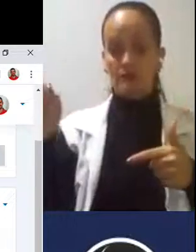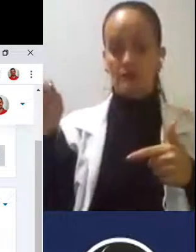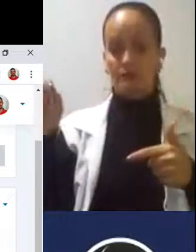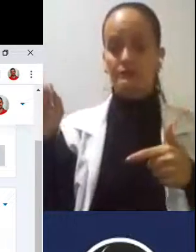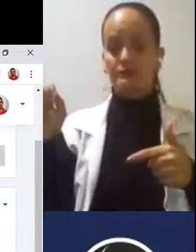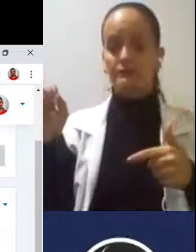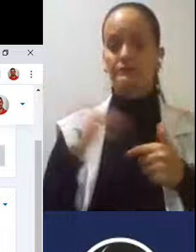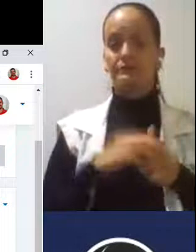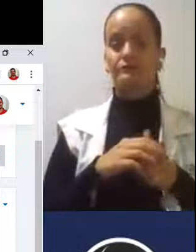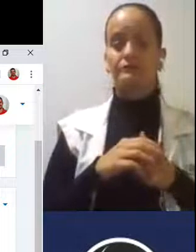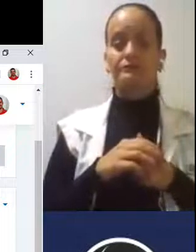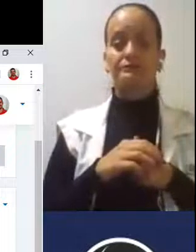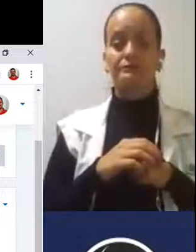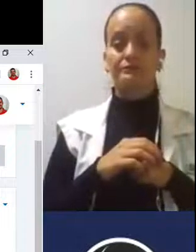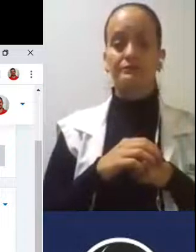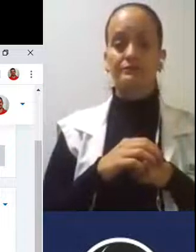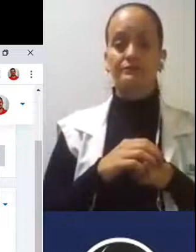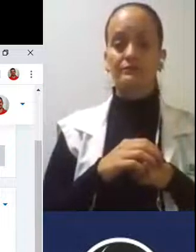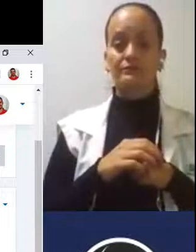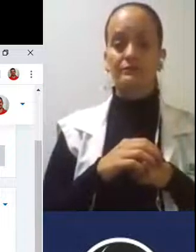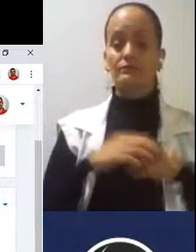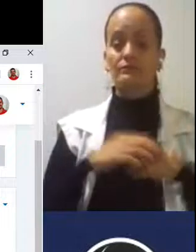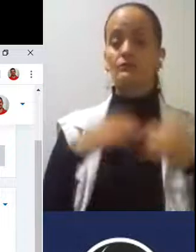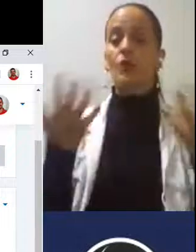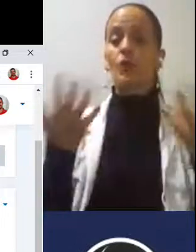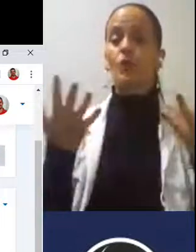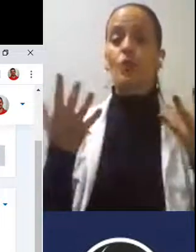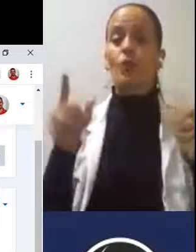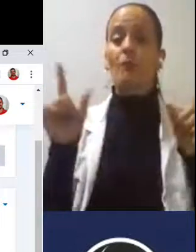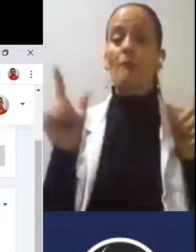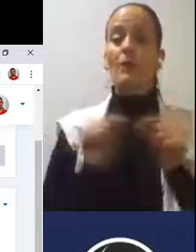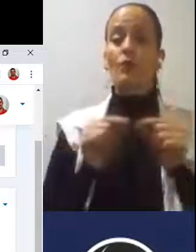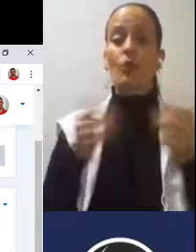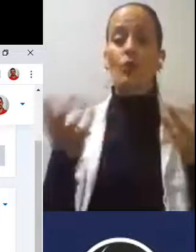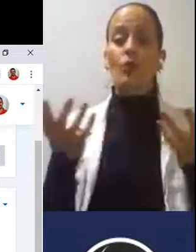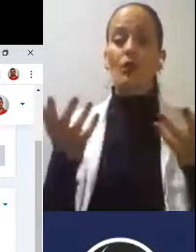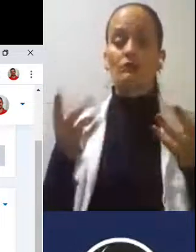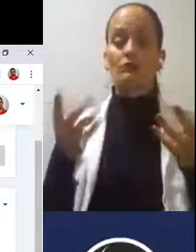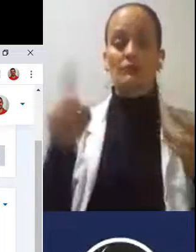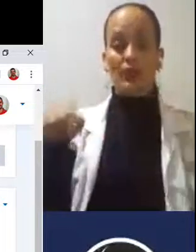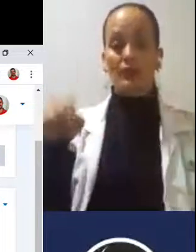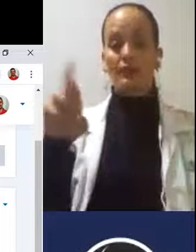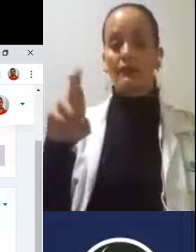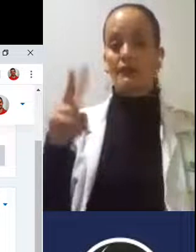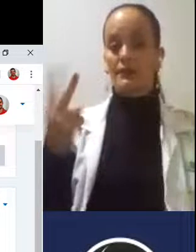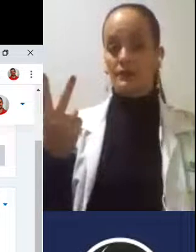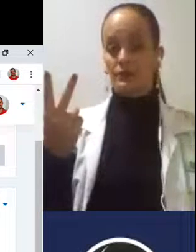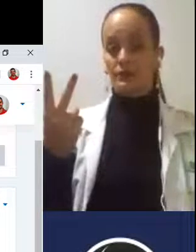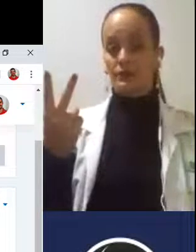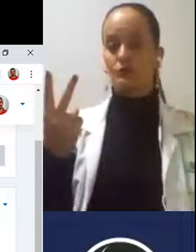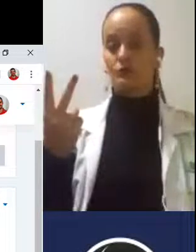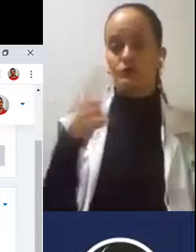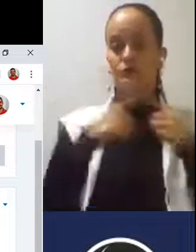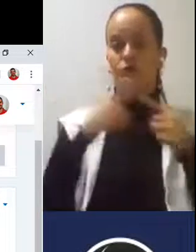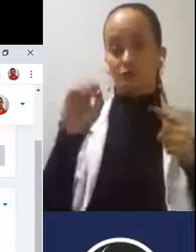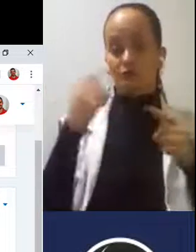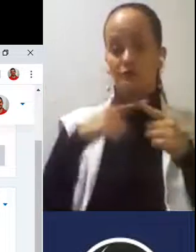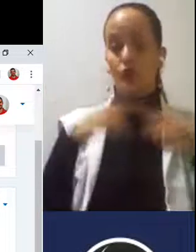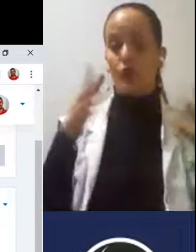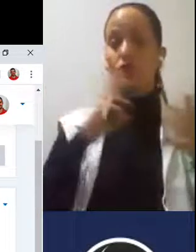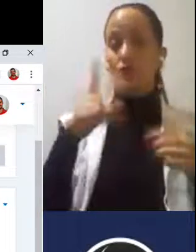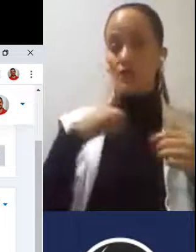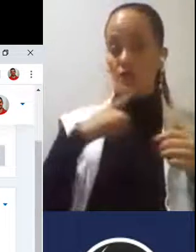paralelo. Então, qual que é o menor resistor aqui? É o R2, de 40 ohms. Então, o valor final, quando a gente